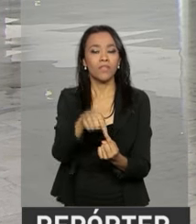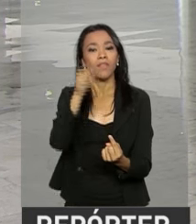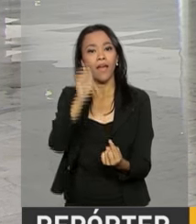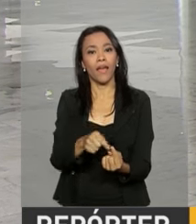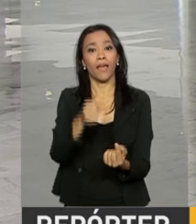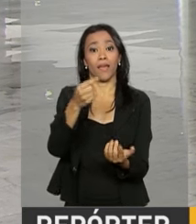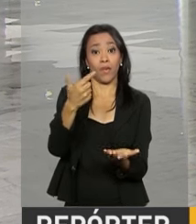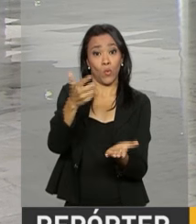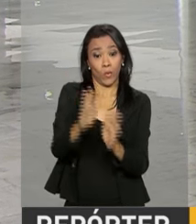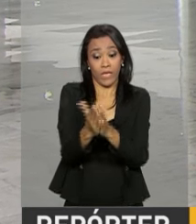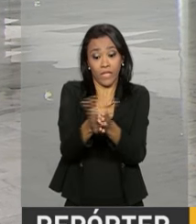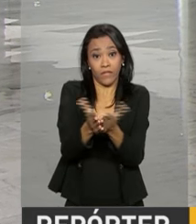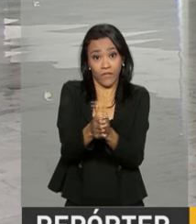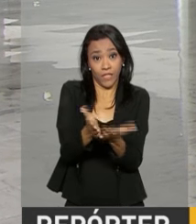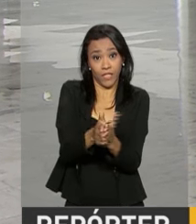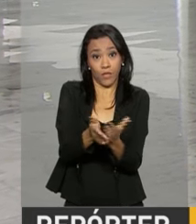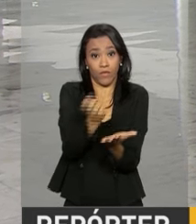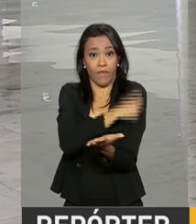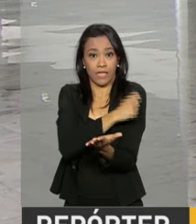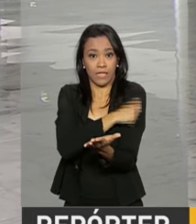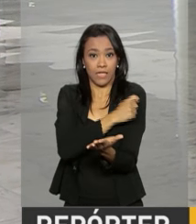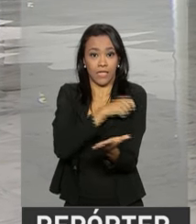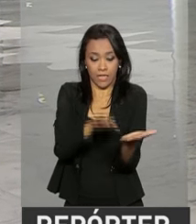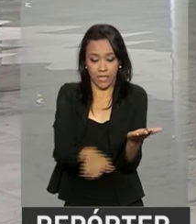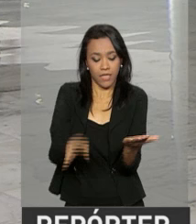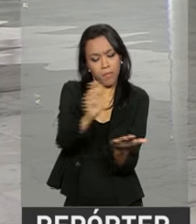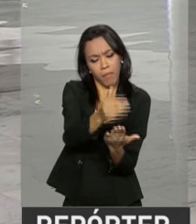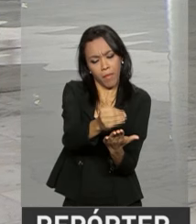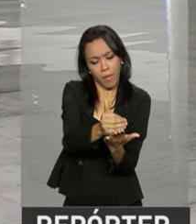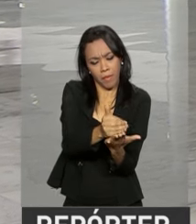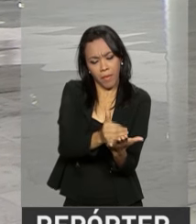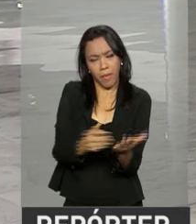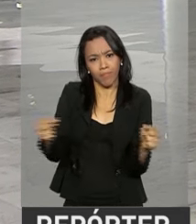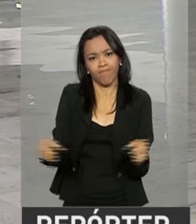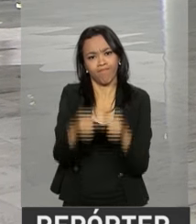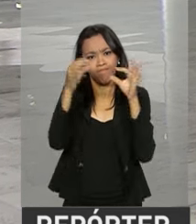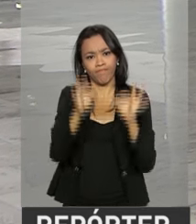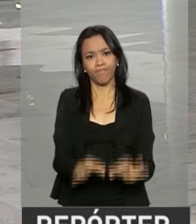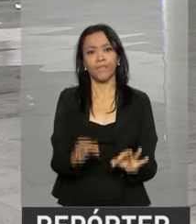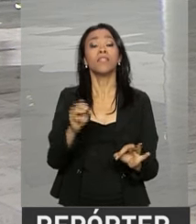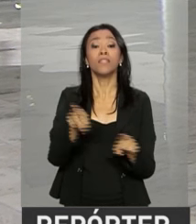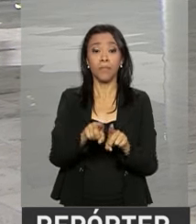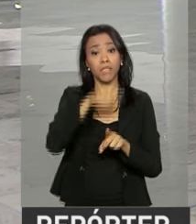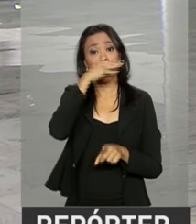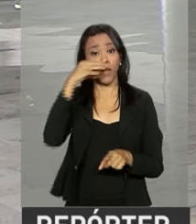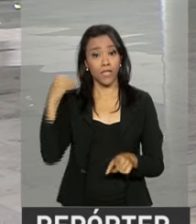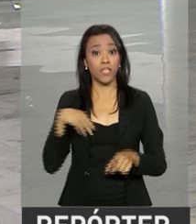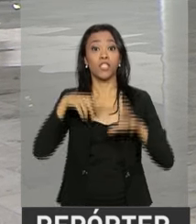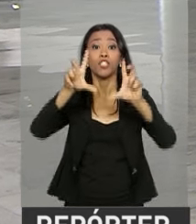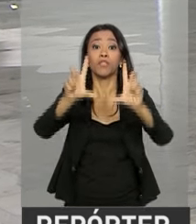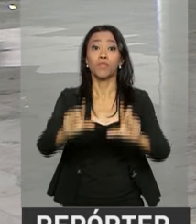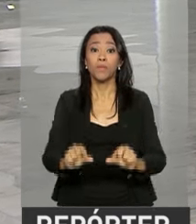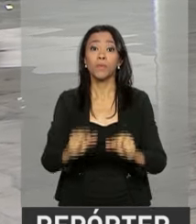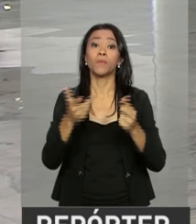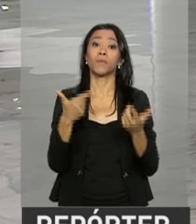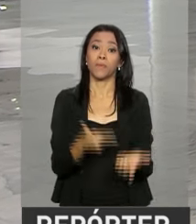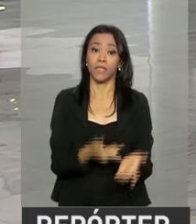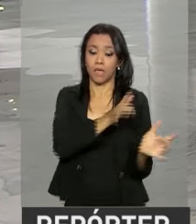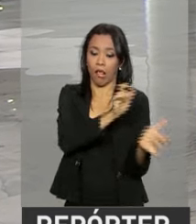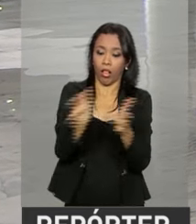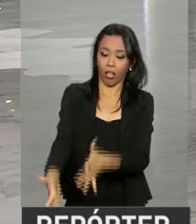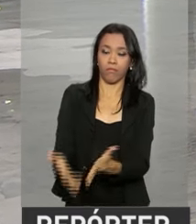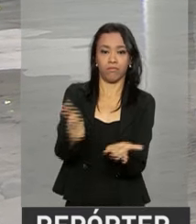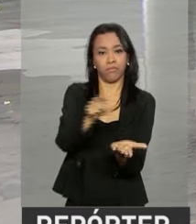caderneta de vacinação em dia tanto das Crianças quanto a dos adolescentes e diminuir Aí os índices de abandono público